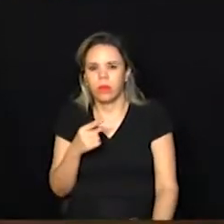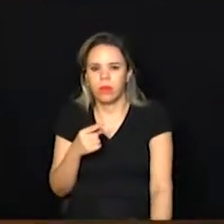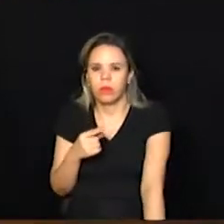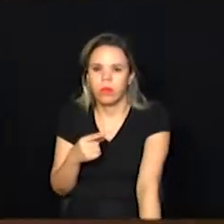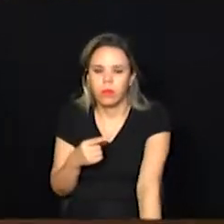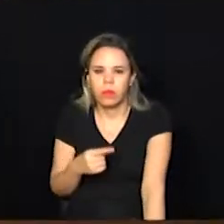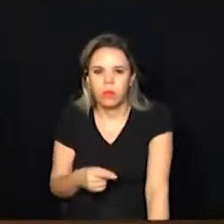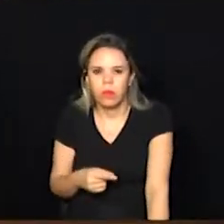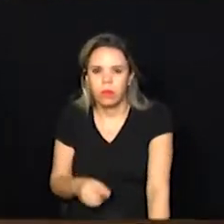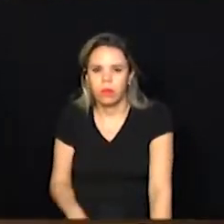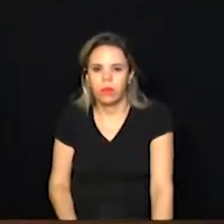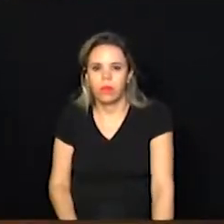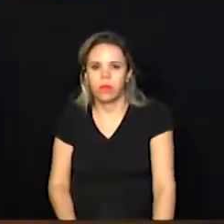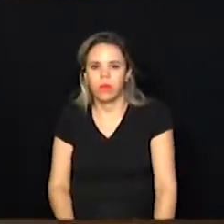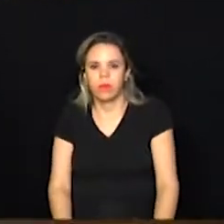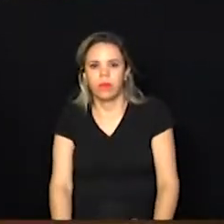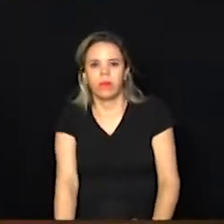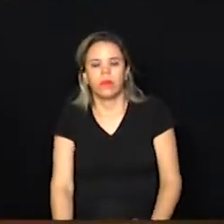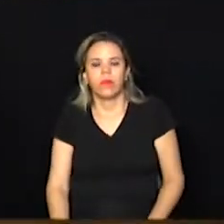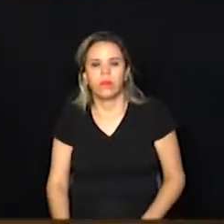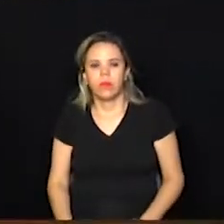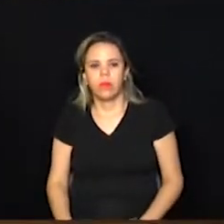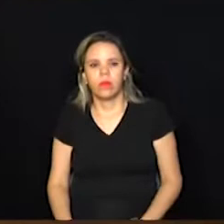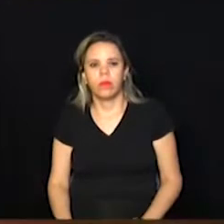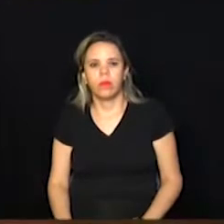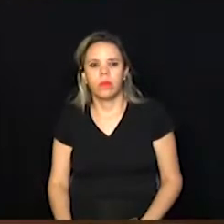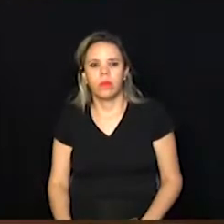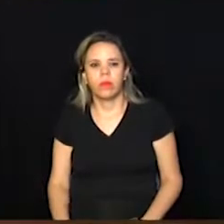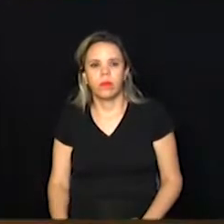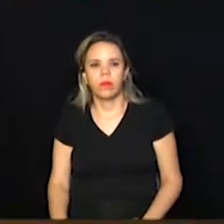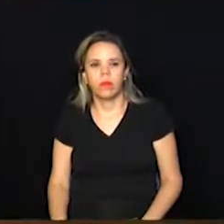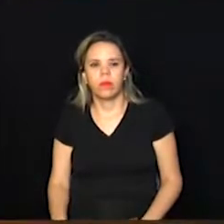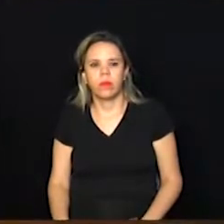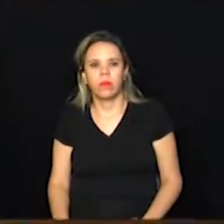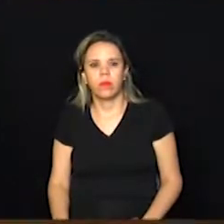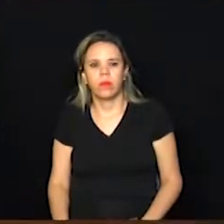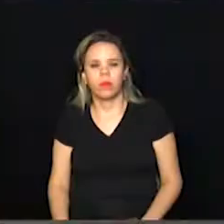fechou. perguntas, comentários. Pode ser? Pronto.